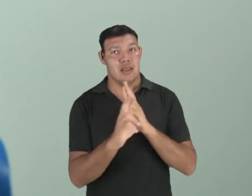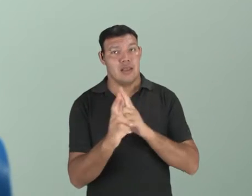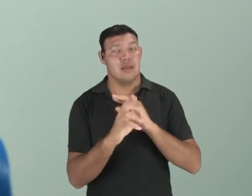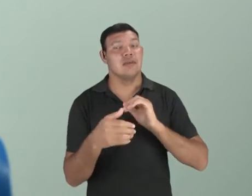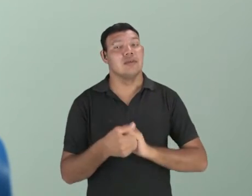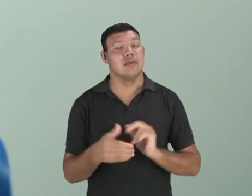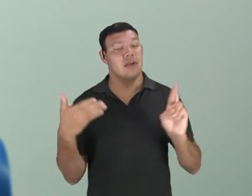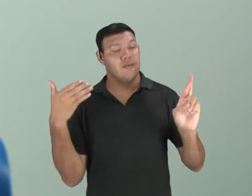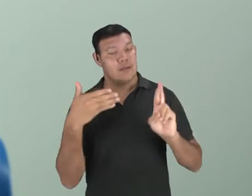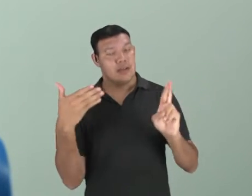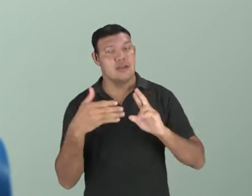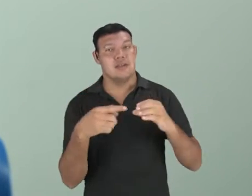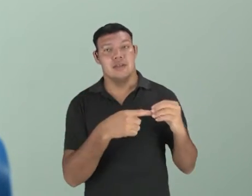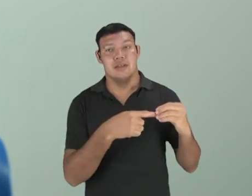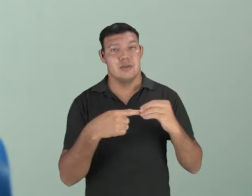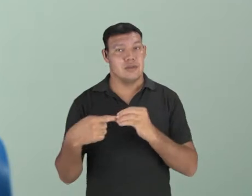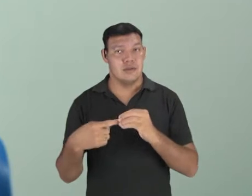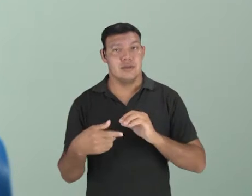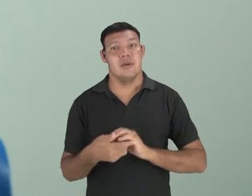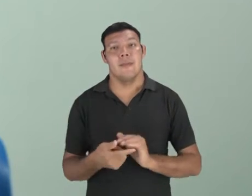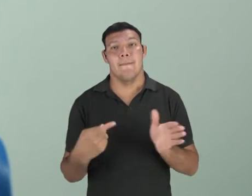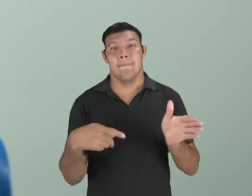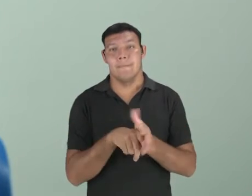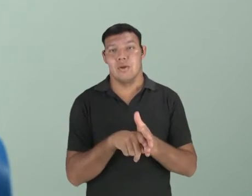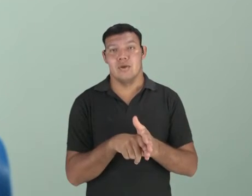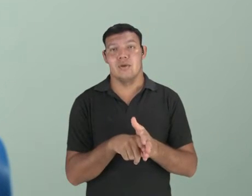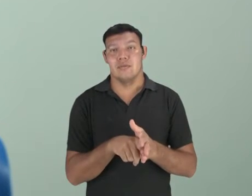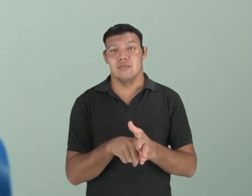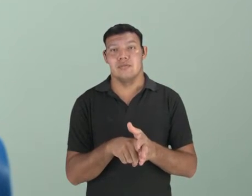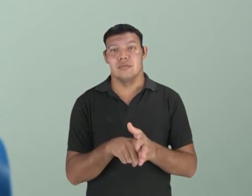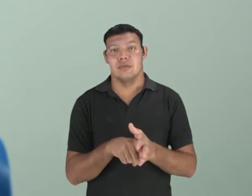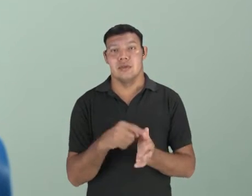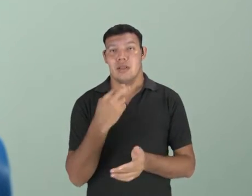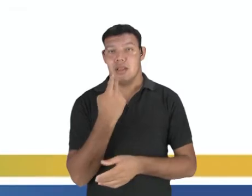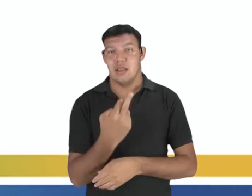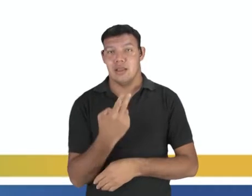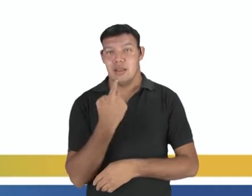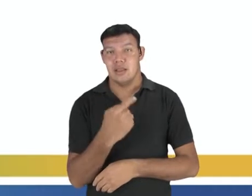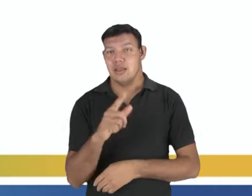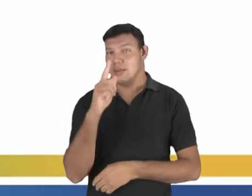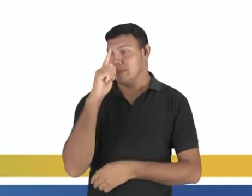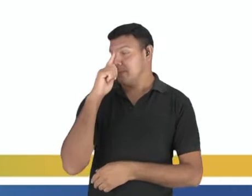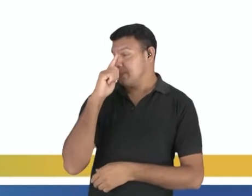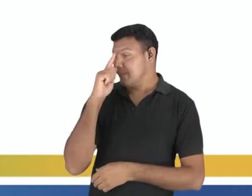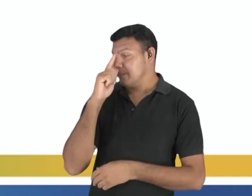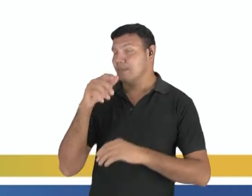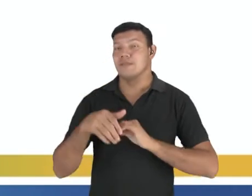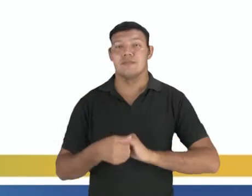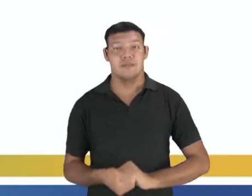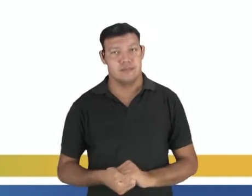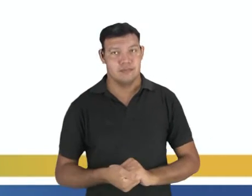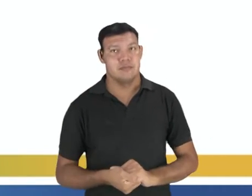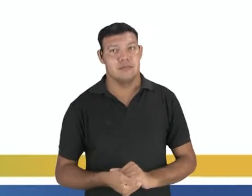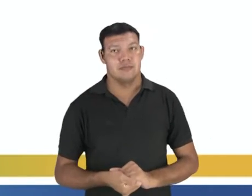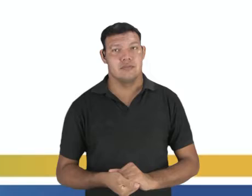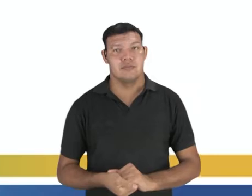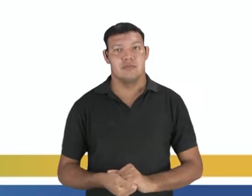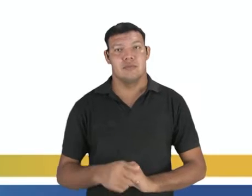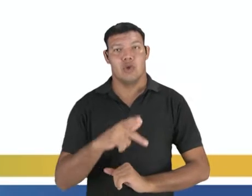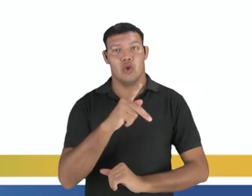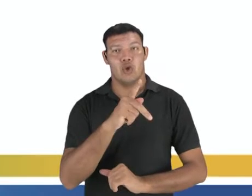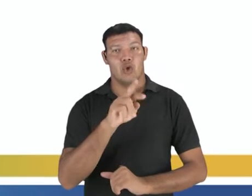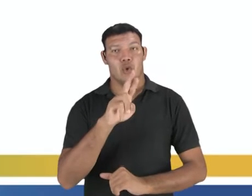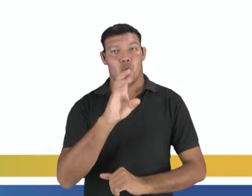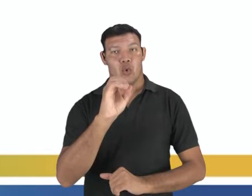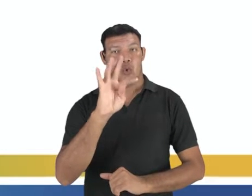ver que eles têm um nome que vem do latim, que significa proto, significa primeiro, e zoo significa